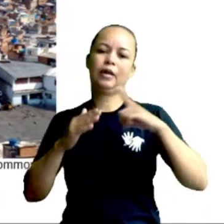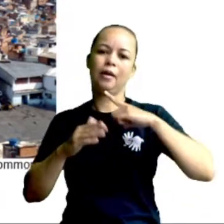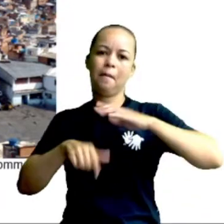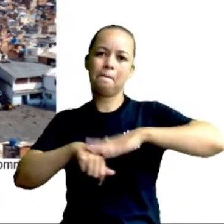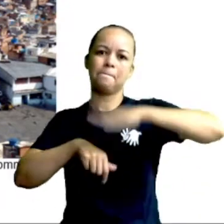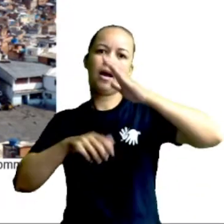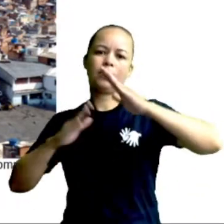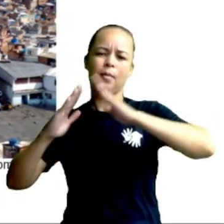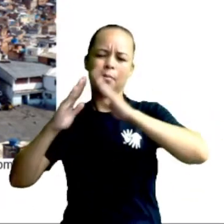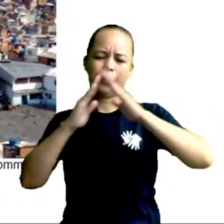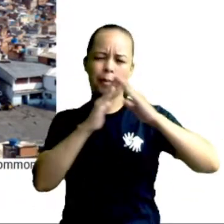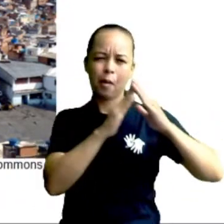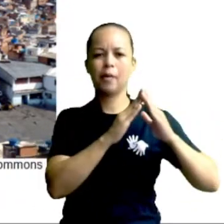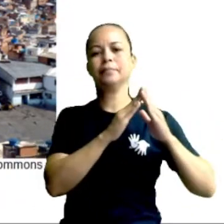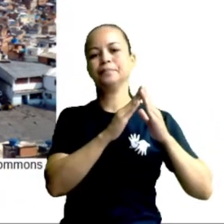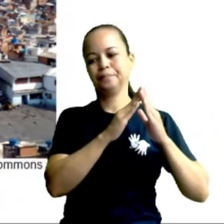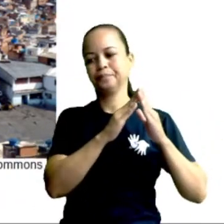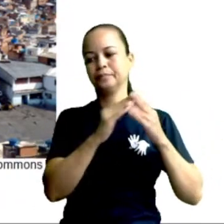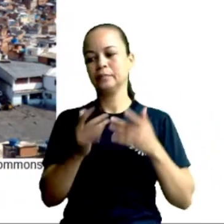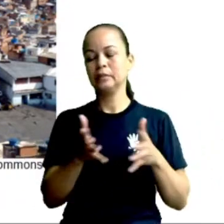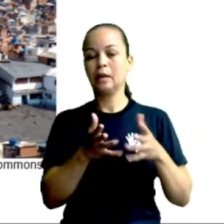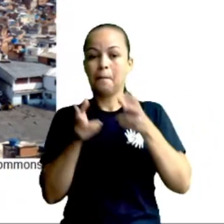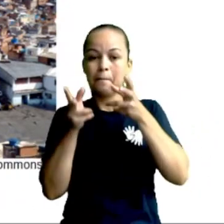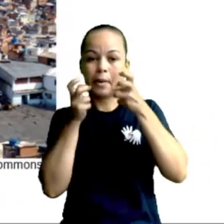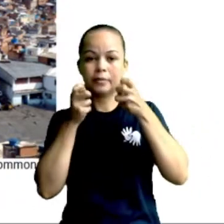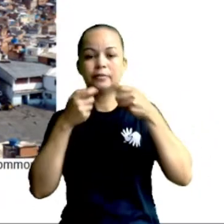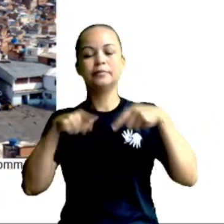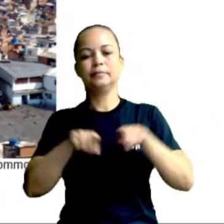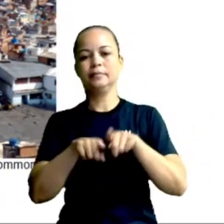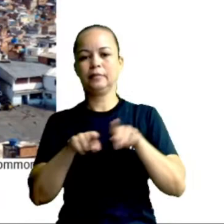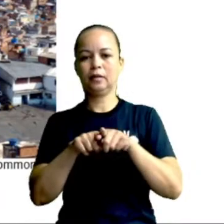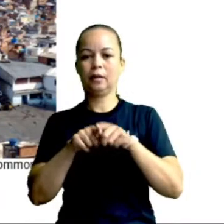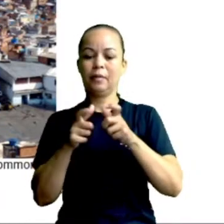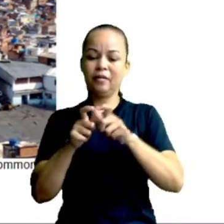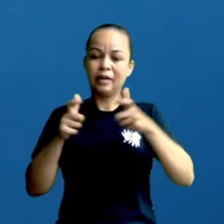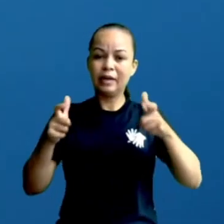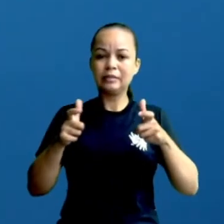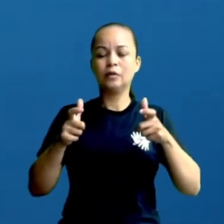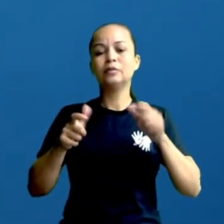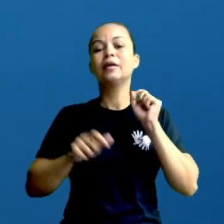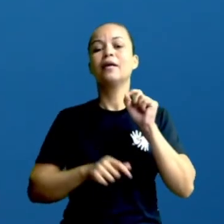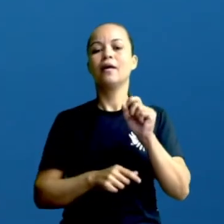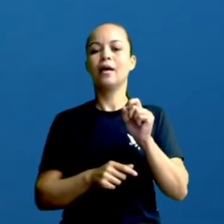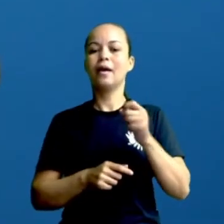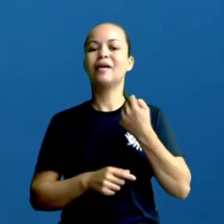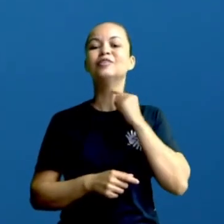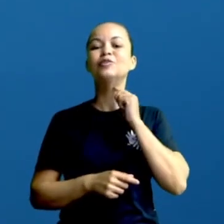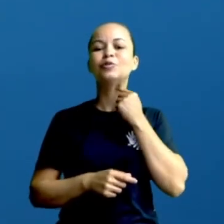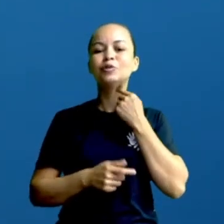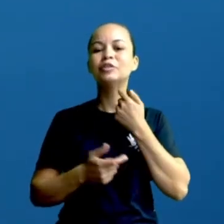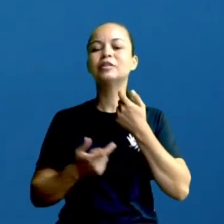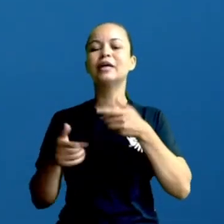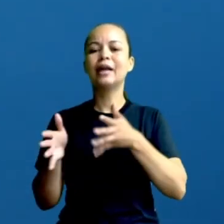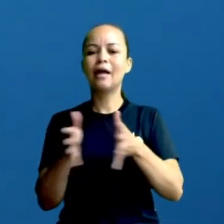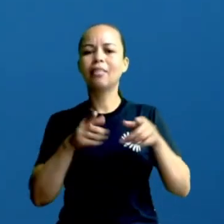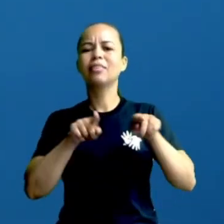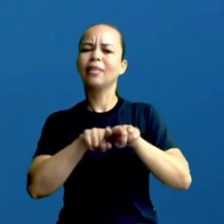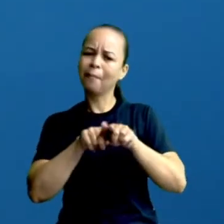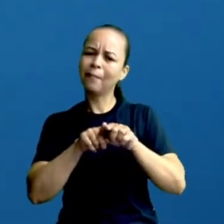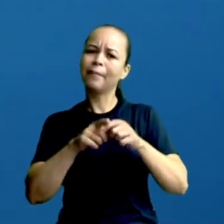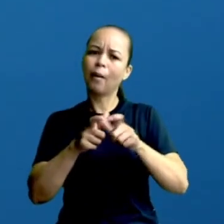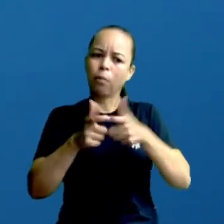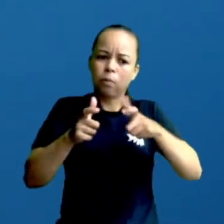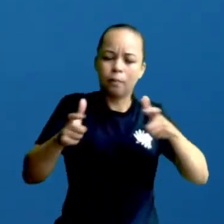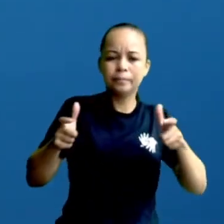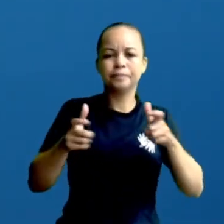moradias, a gente percebe também que vai crescendo o nível de poluição, né? Poluição do ar, a